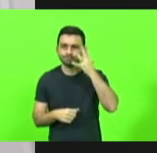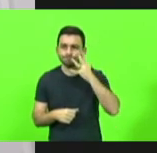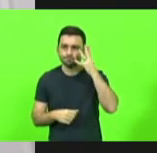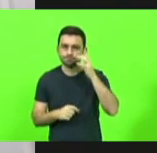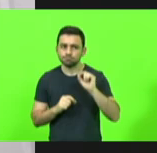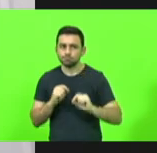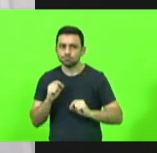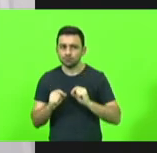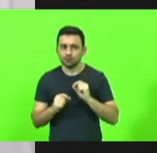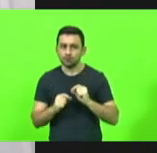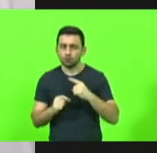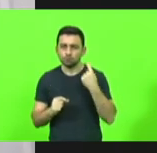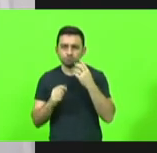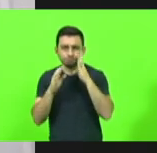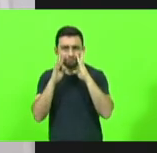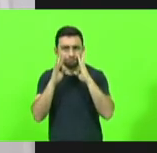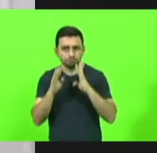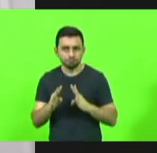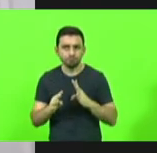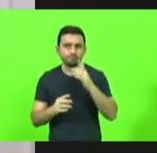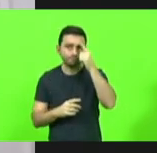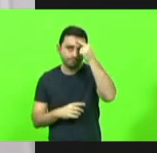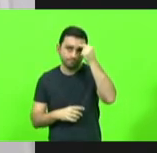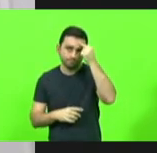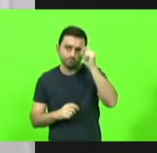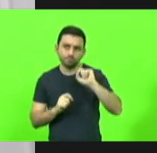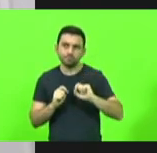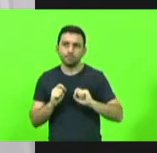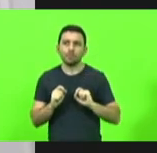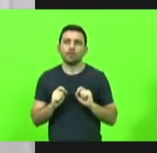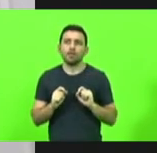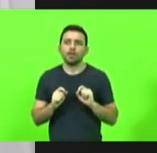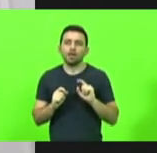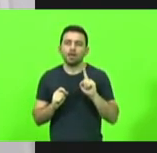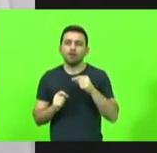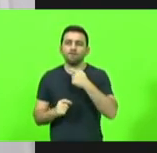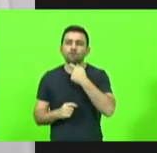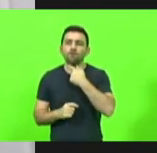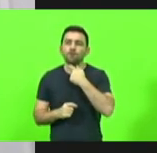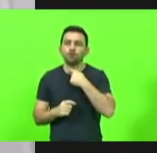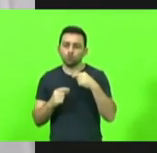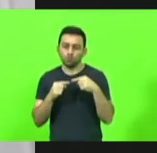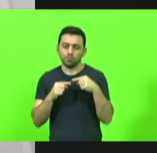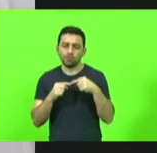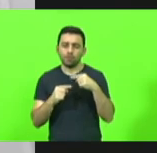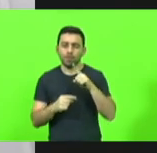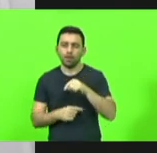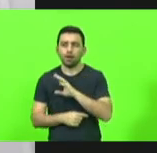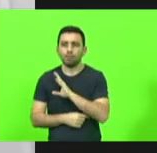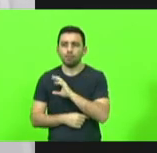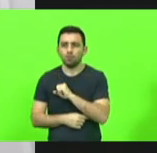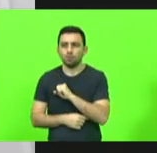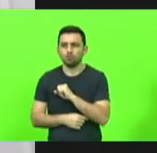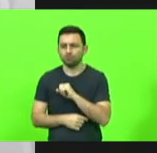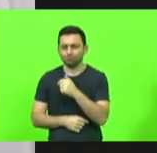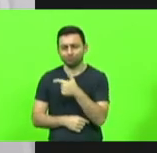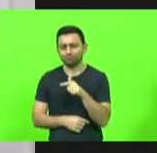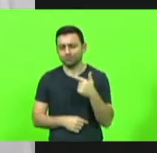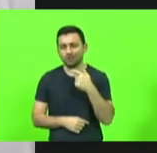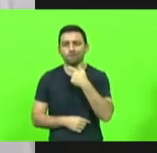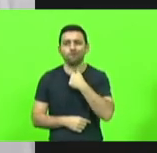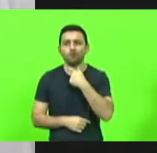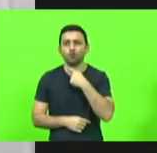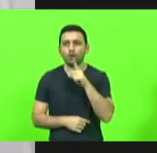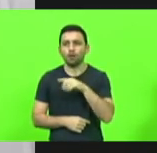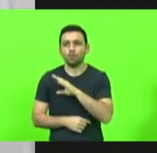no começo da graduação, que as pessoas vão fazer fono por amor. Mas não existe fono por amor.